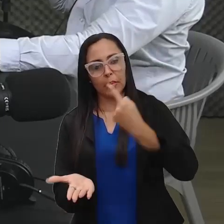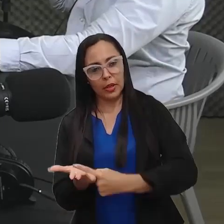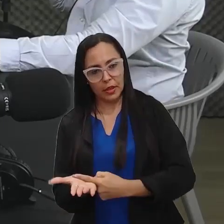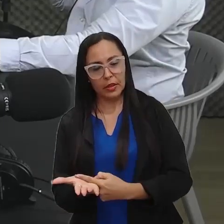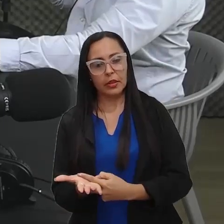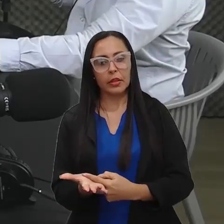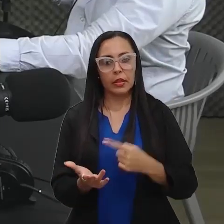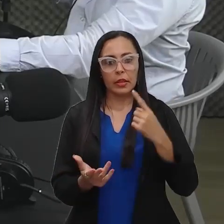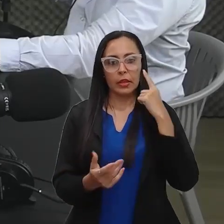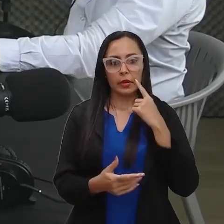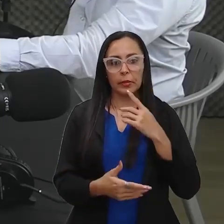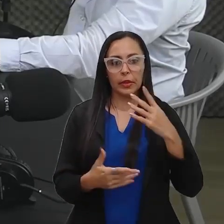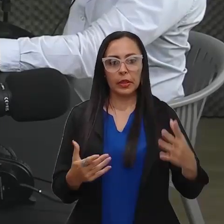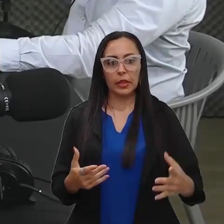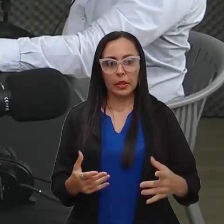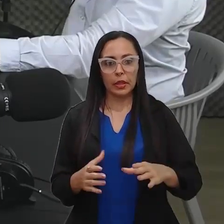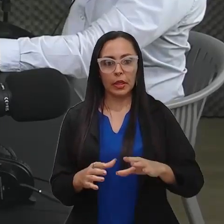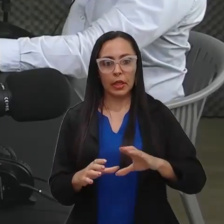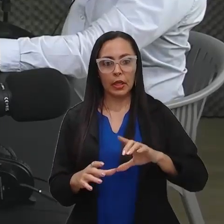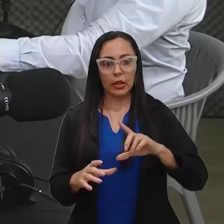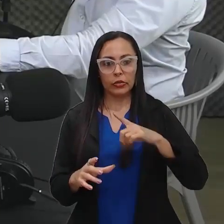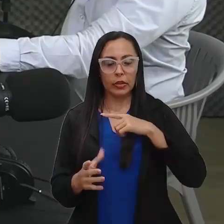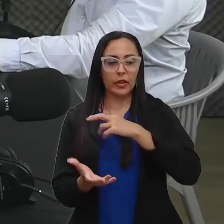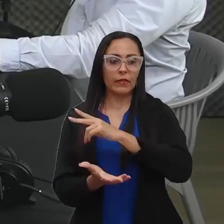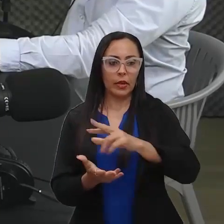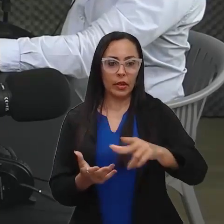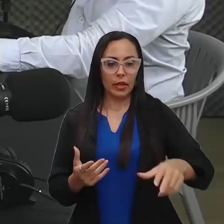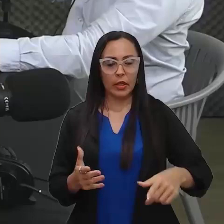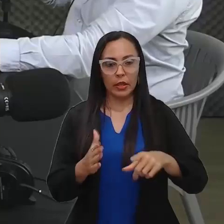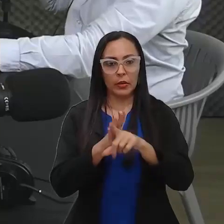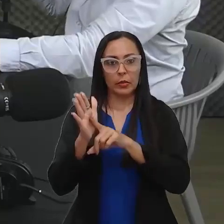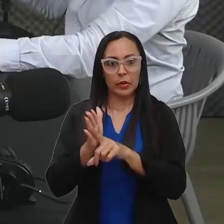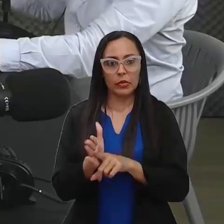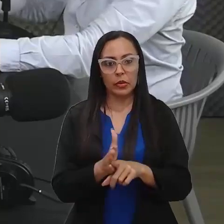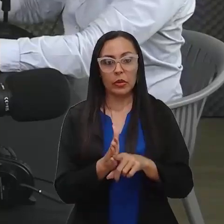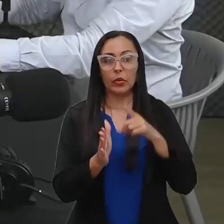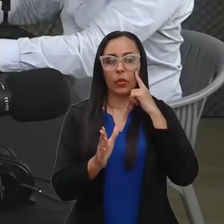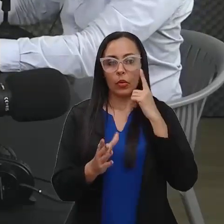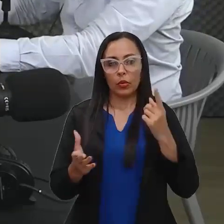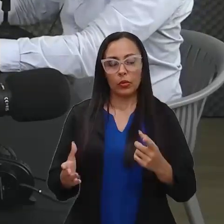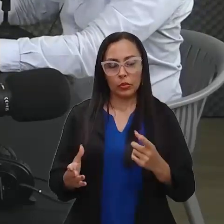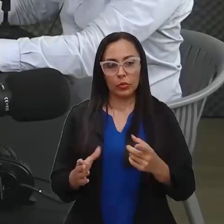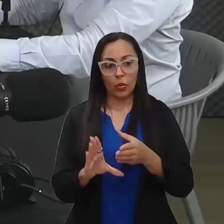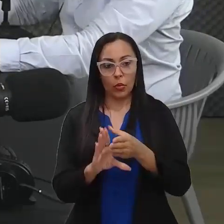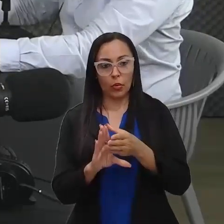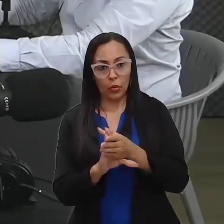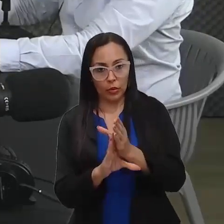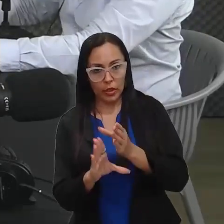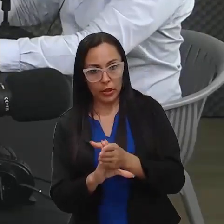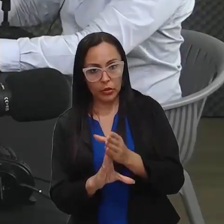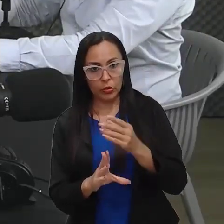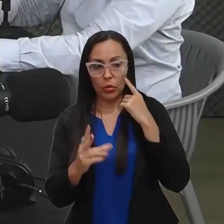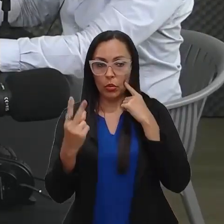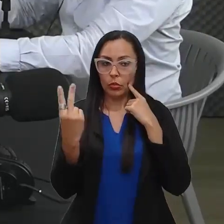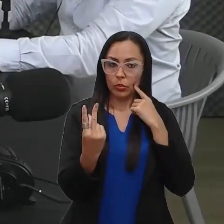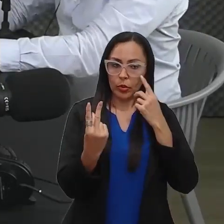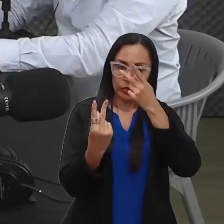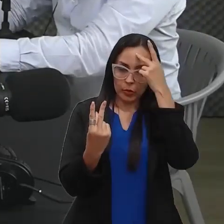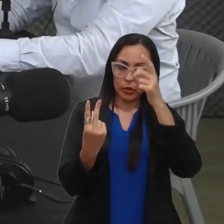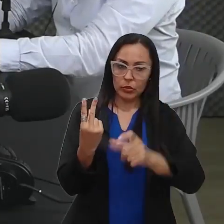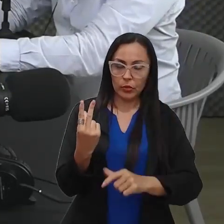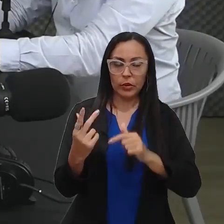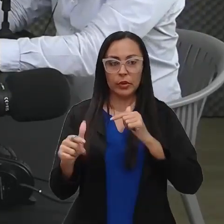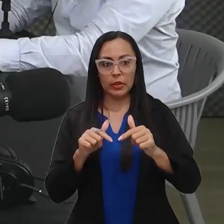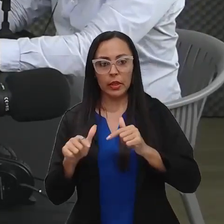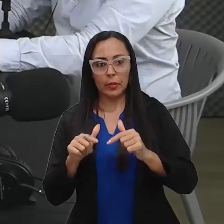Além da Escola de Conselhos, a gente tem várias pesquisas. Eu mesmo estou orientando nesse momento 2 pessoas que